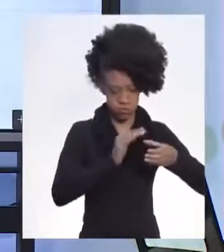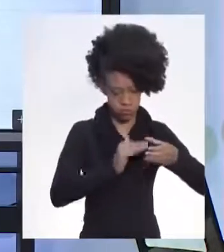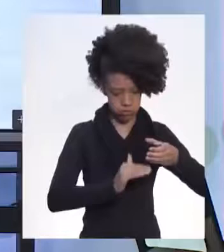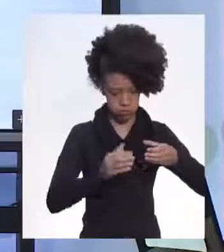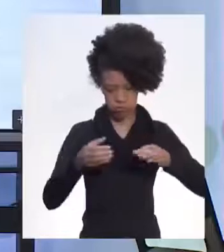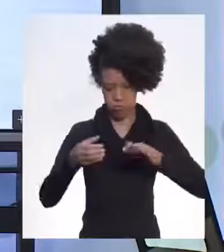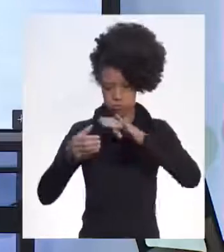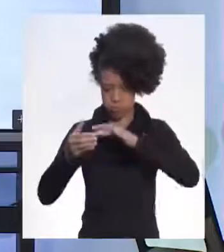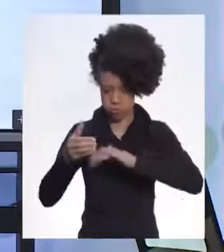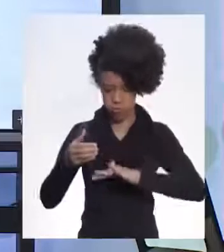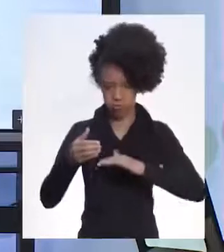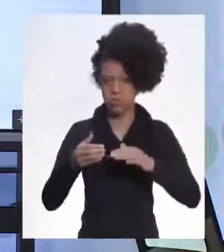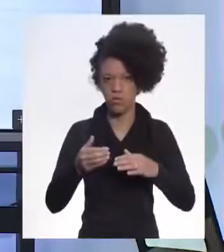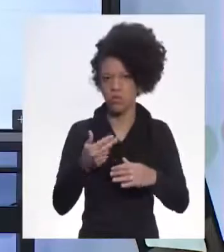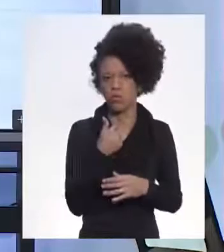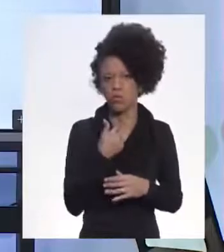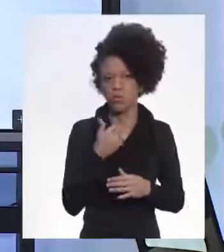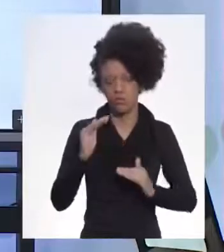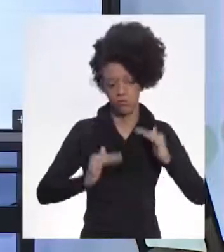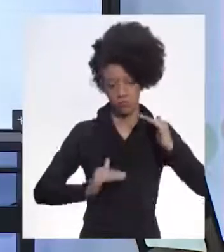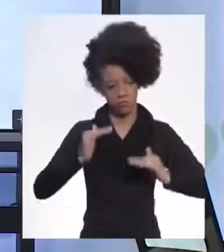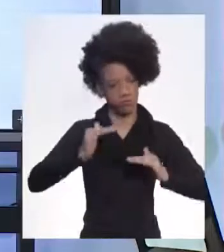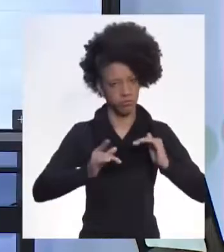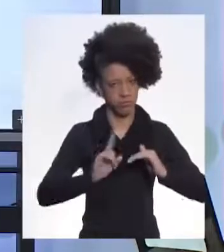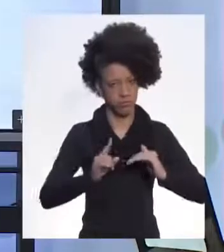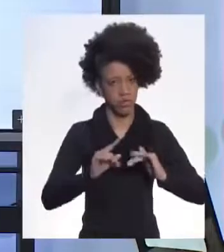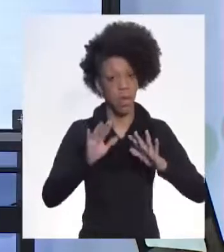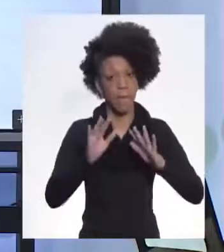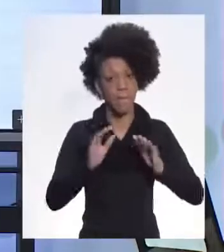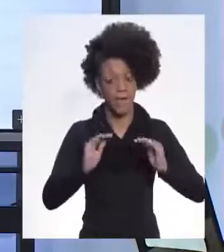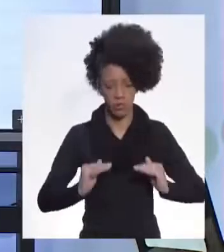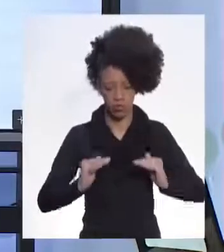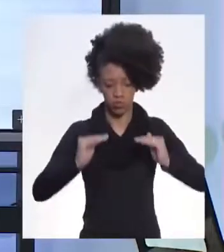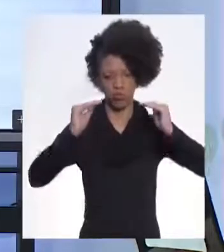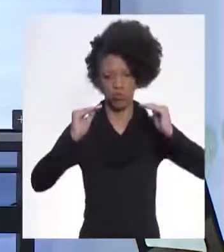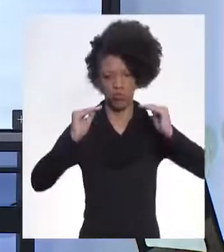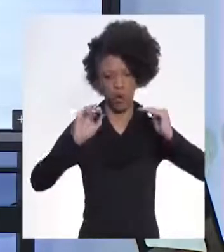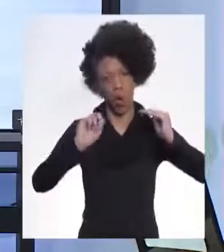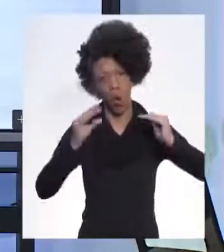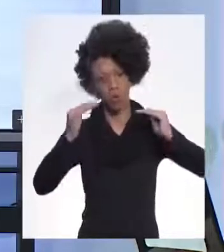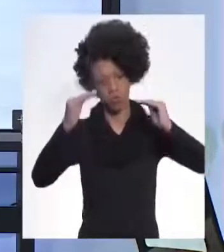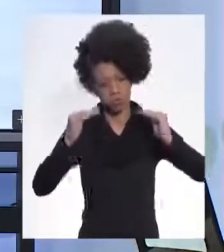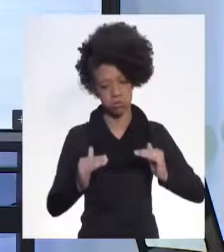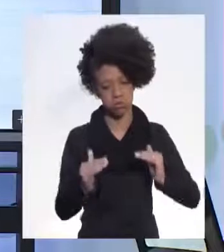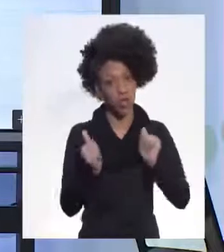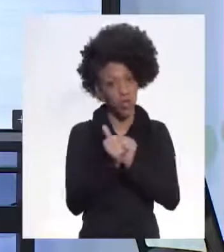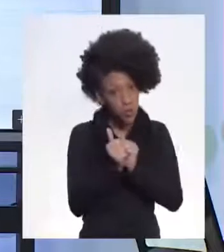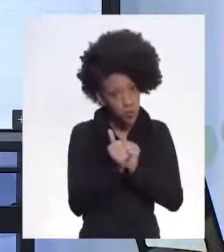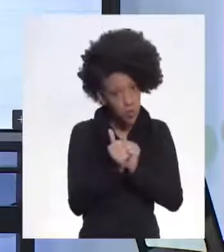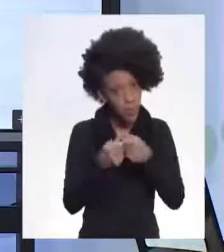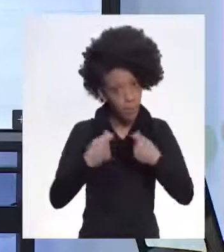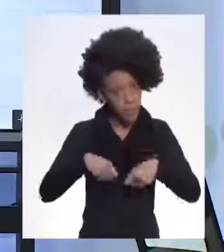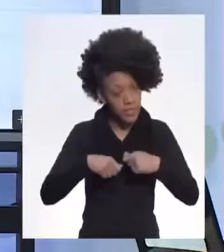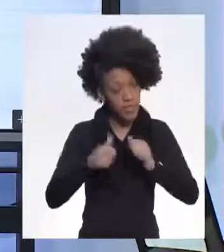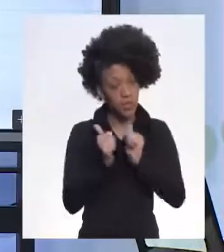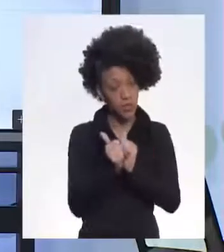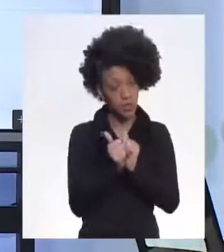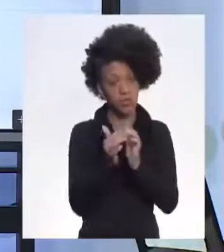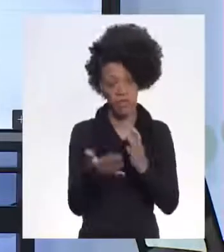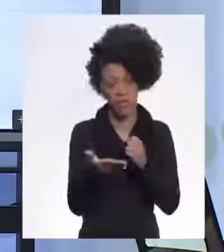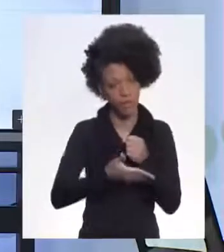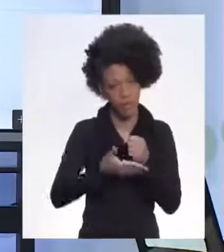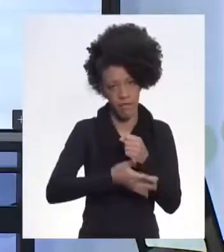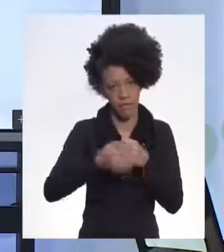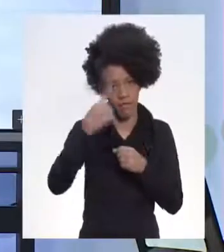ser aumentou não desproporcional, né? Então, mas aumentou junto ou diminuiu junto. Essa basicamente é a ideia